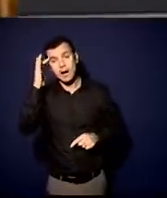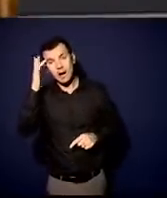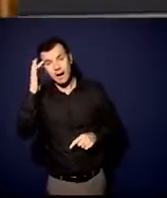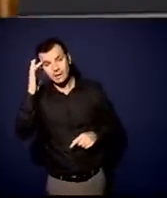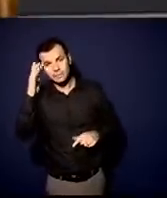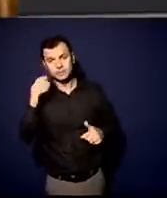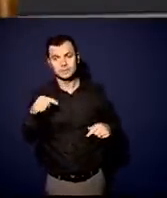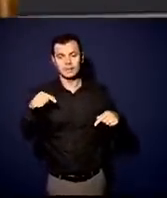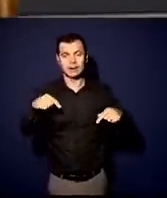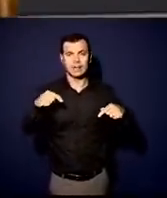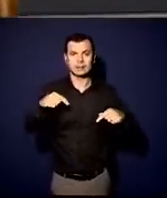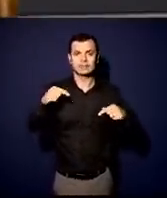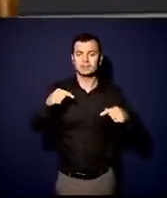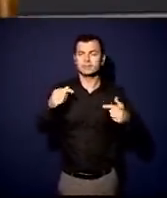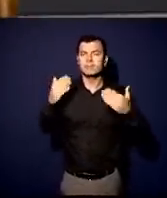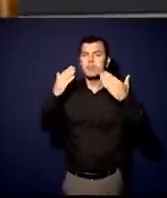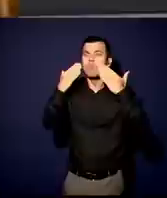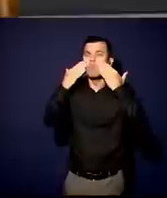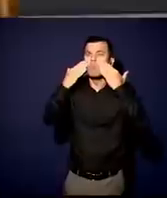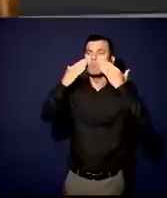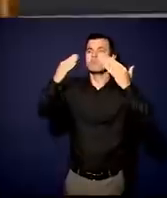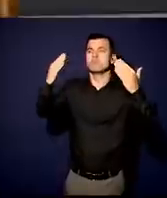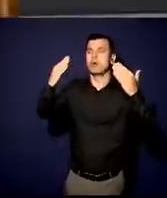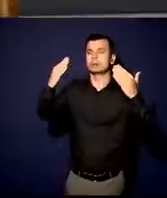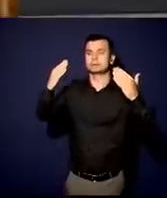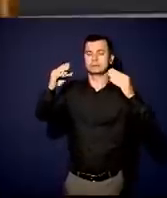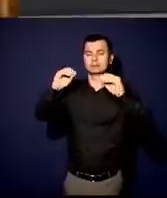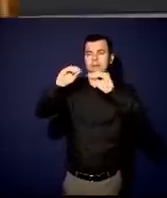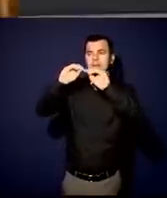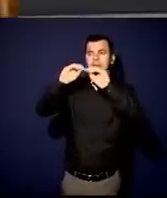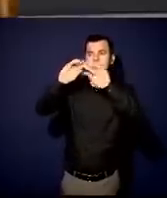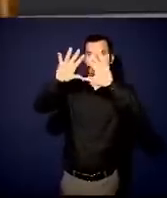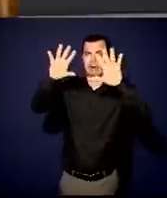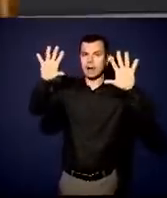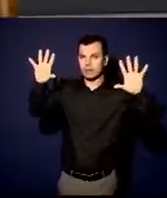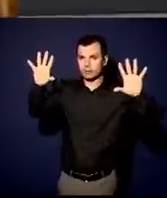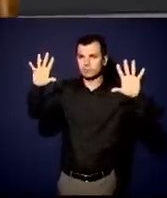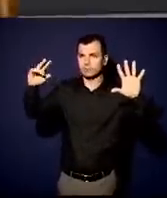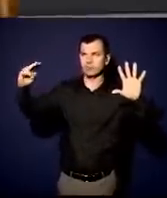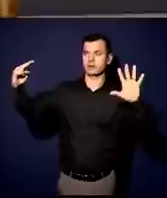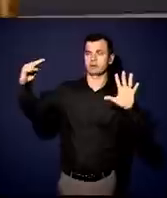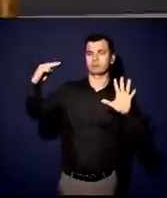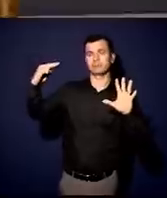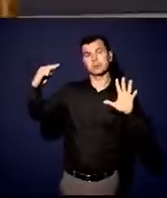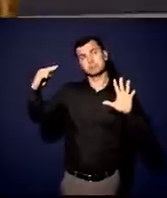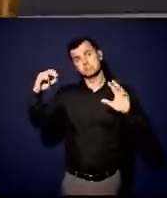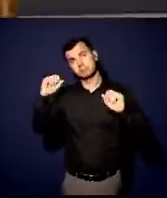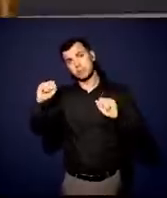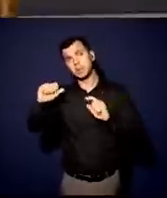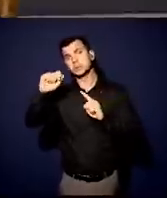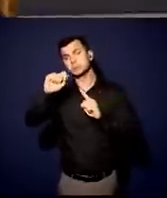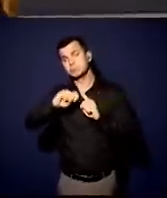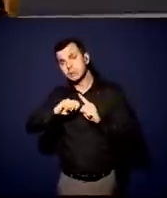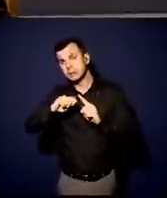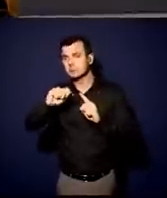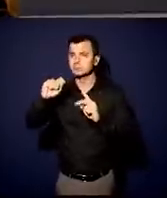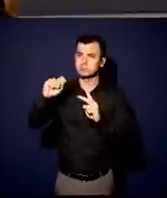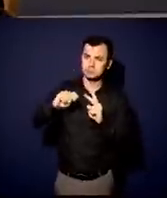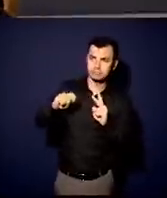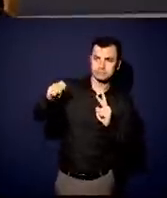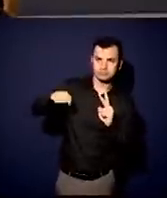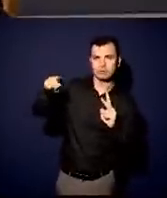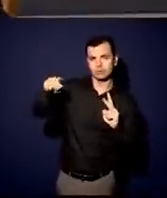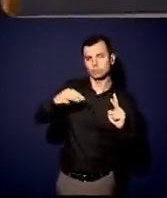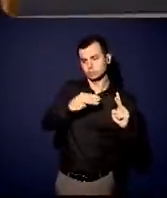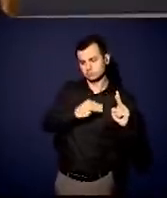internamente da mensagem adequada com a clareza pode até conseguir dada que é o mês daqui a dois meses como Ministro falou